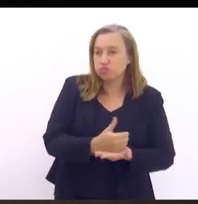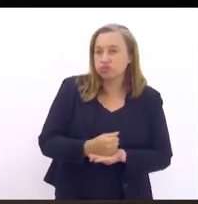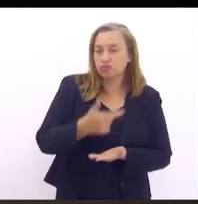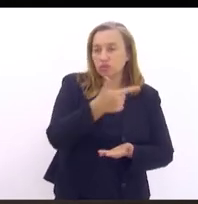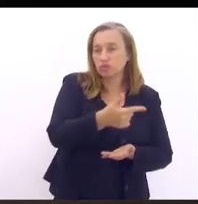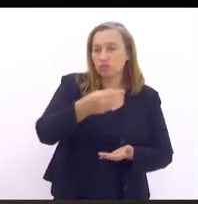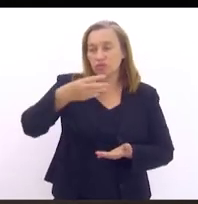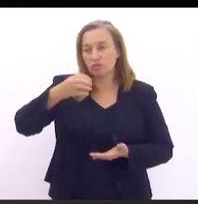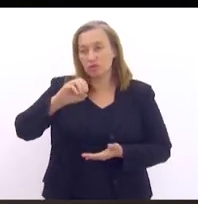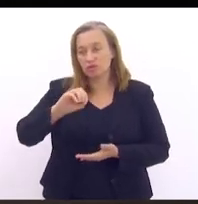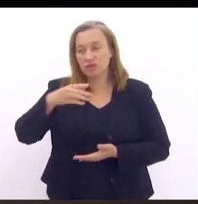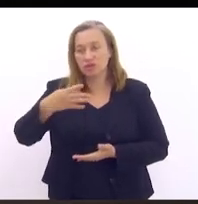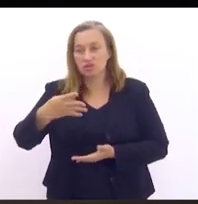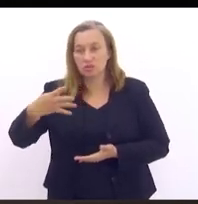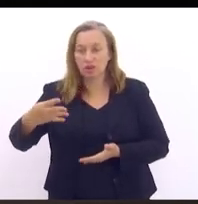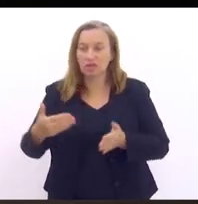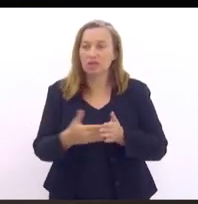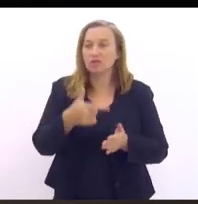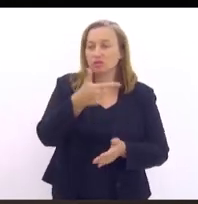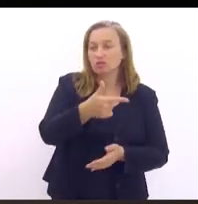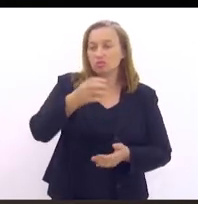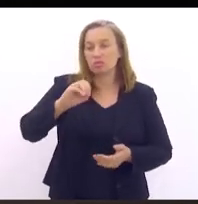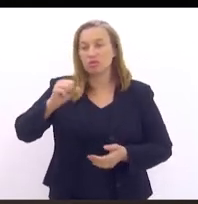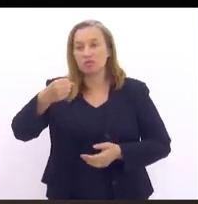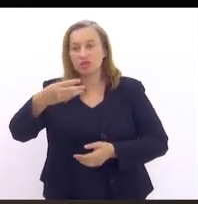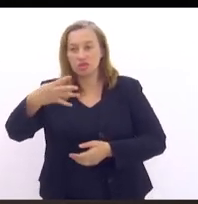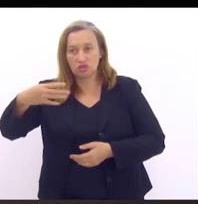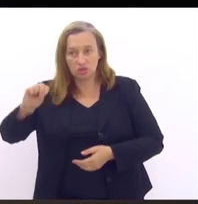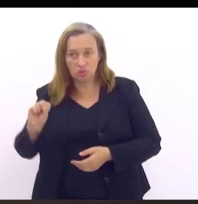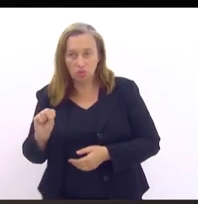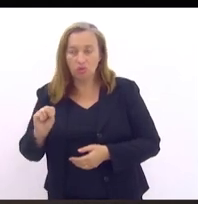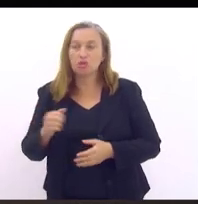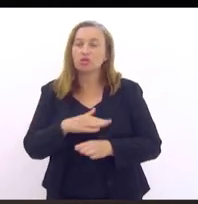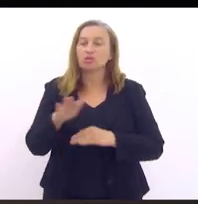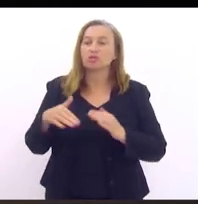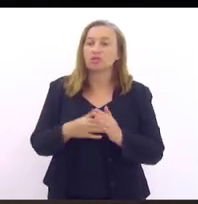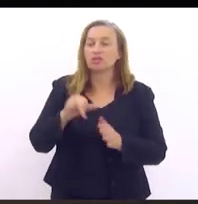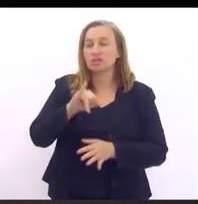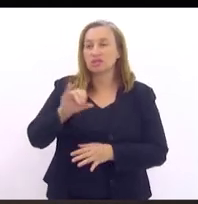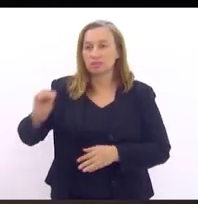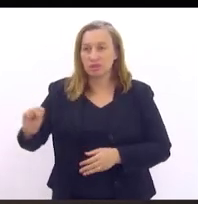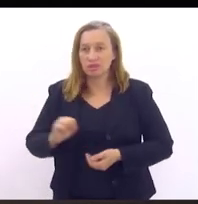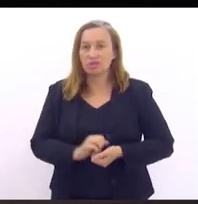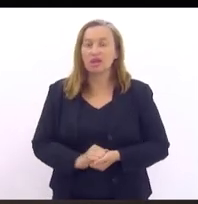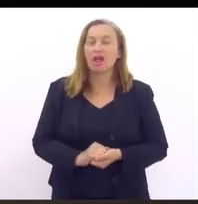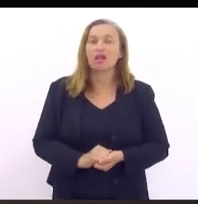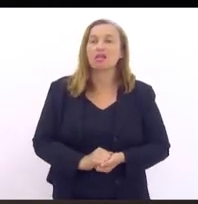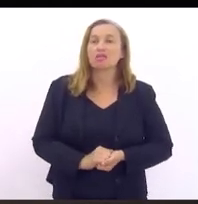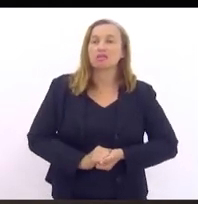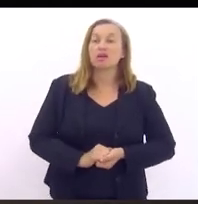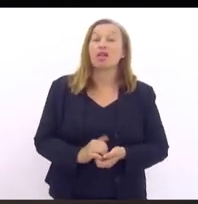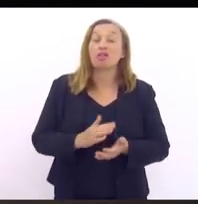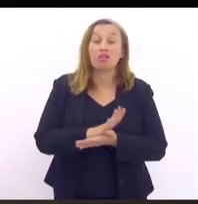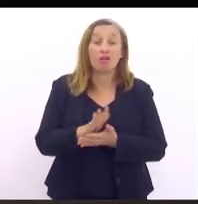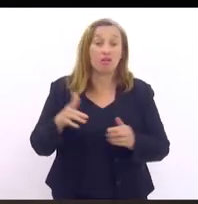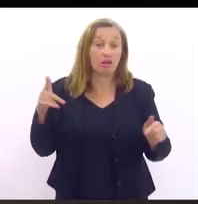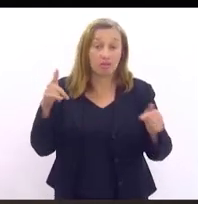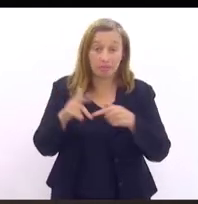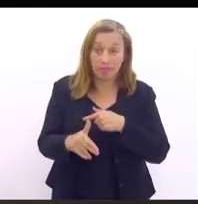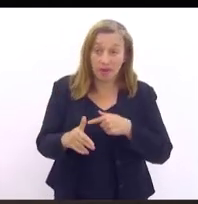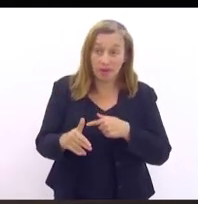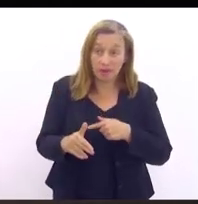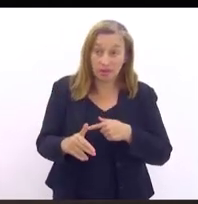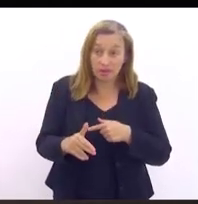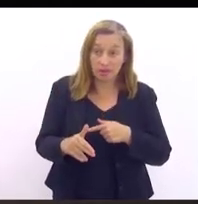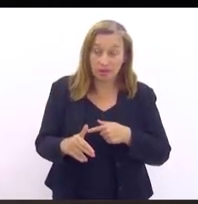reflete adequadamente sua participação histórica no total da arrecadação do ICMS, nada impede que ele